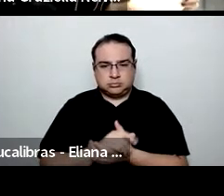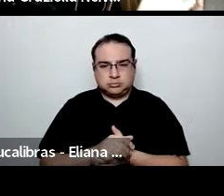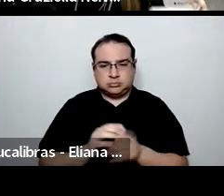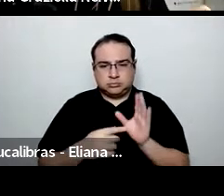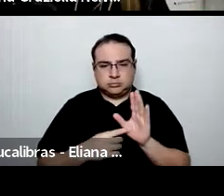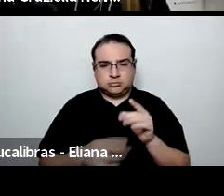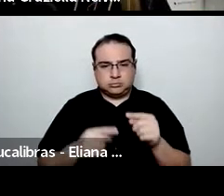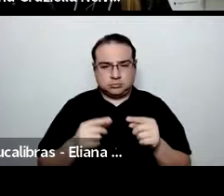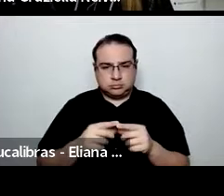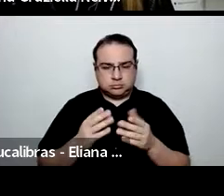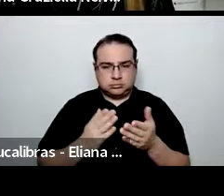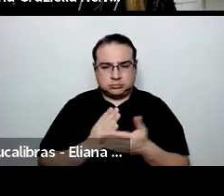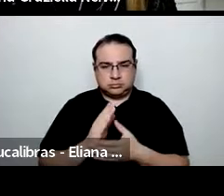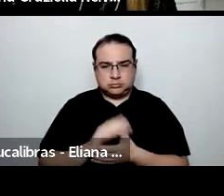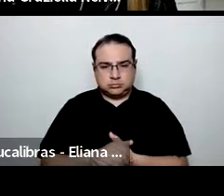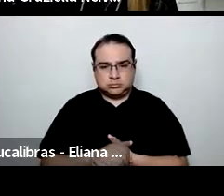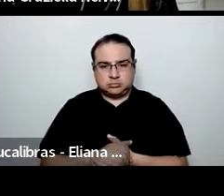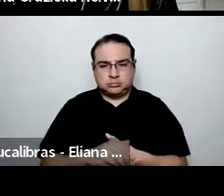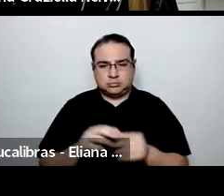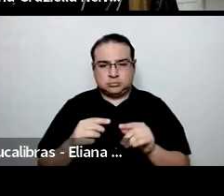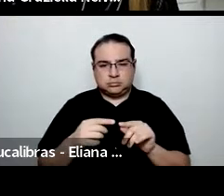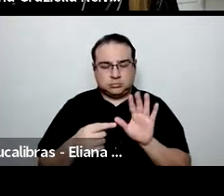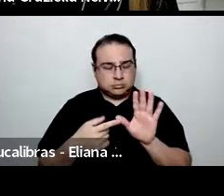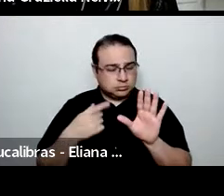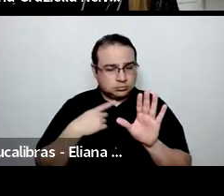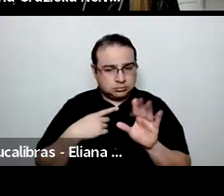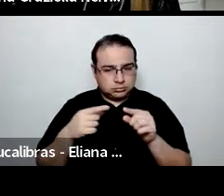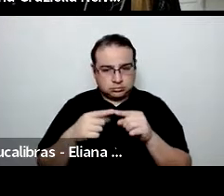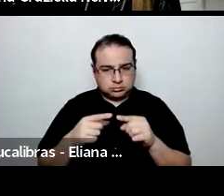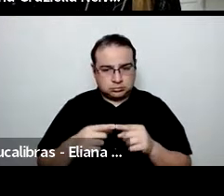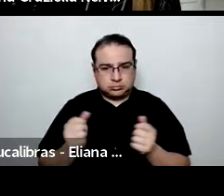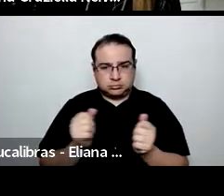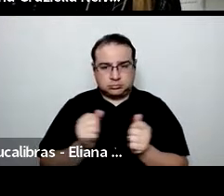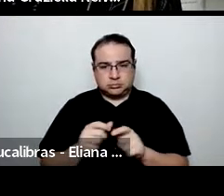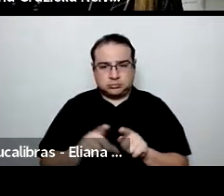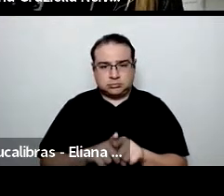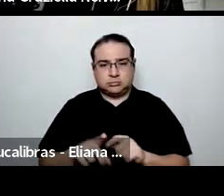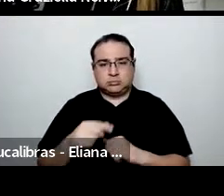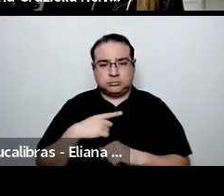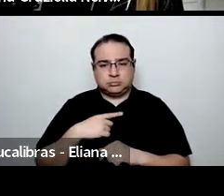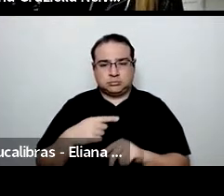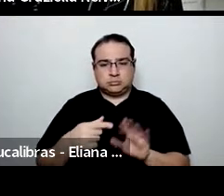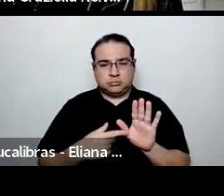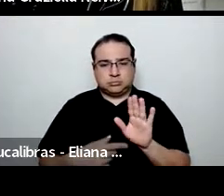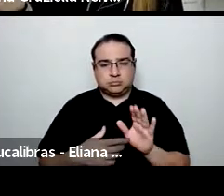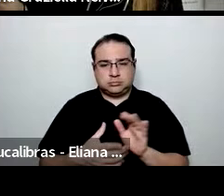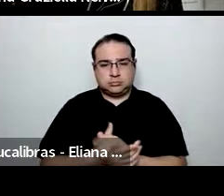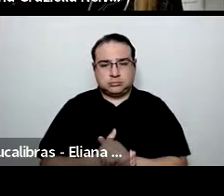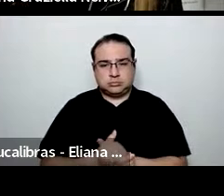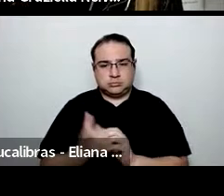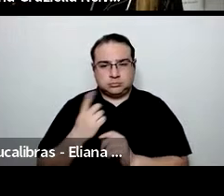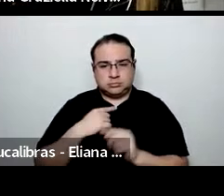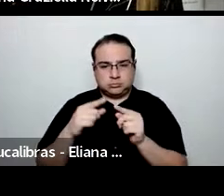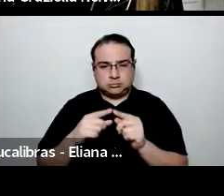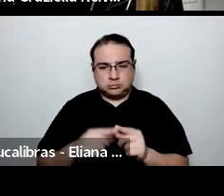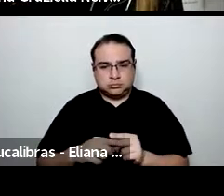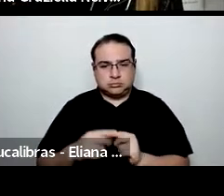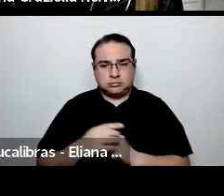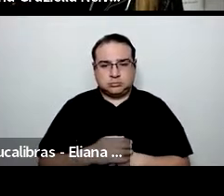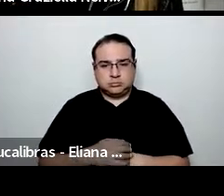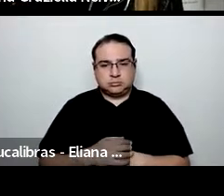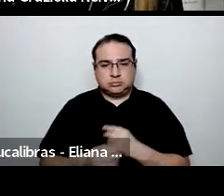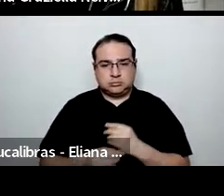contas apresentadas pelo recorrente pela recorrente com fulcro no artigo 74 três da resolução TSE